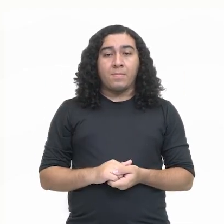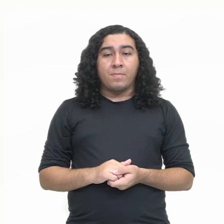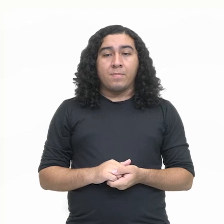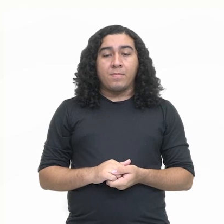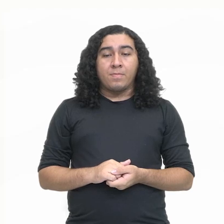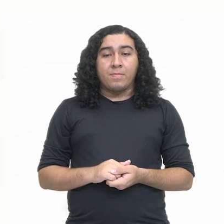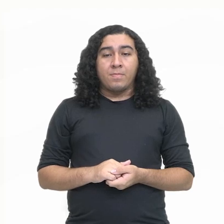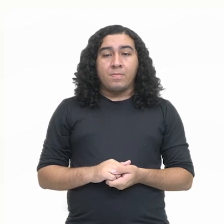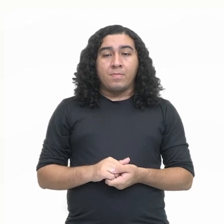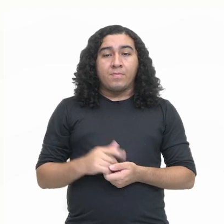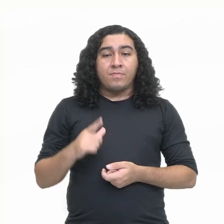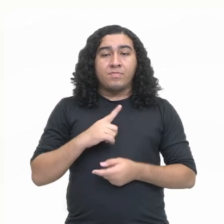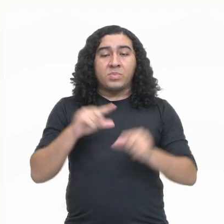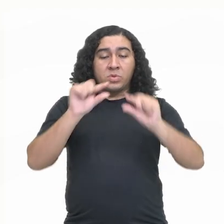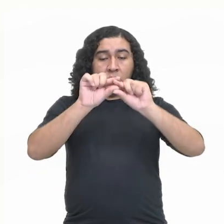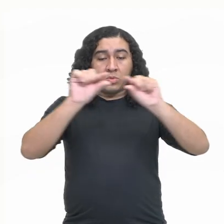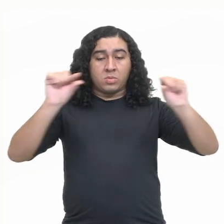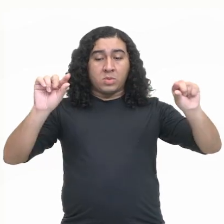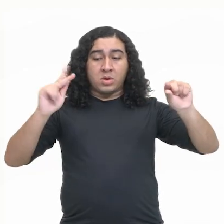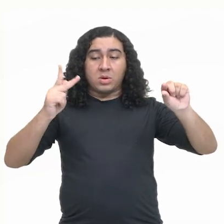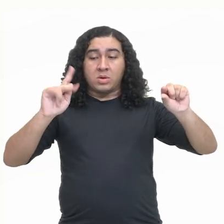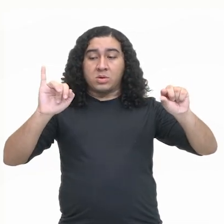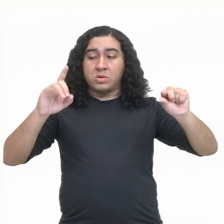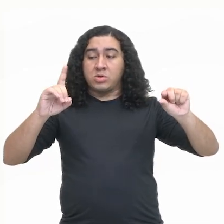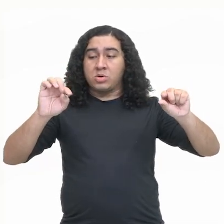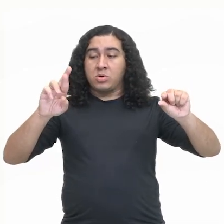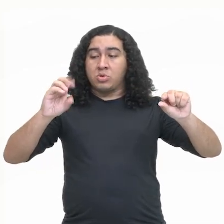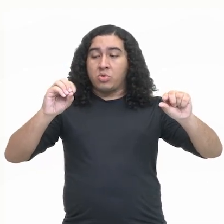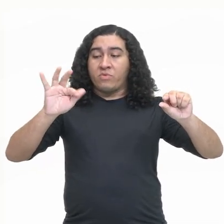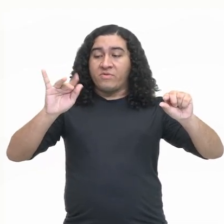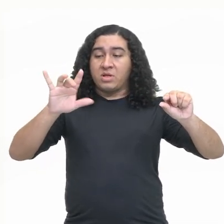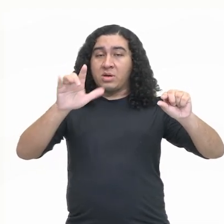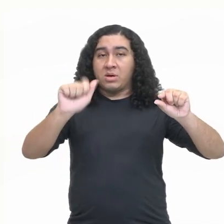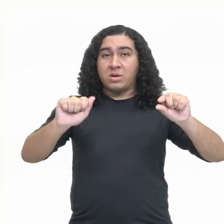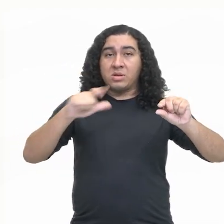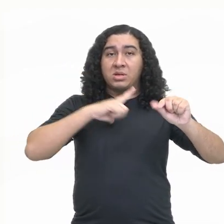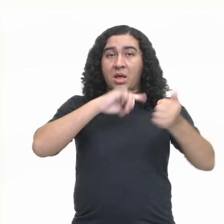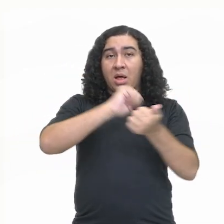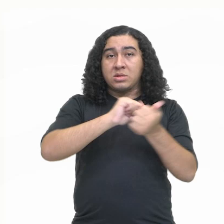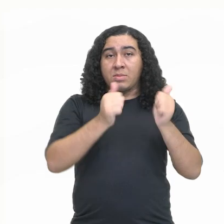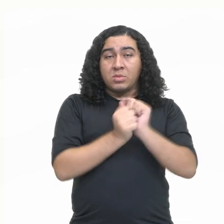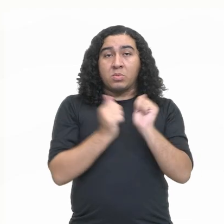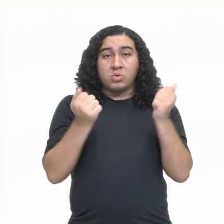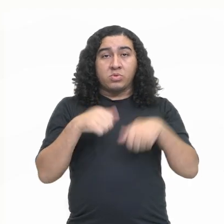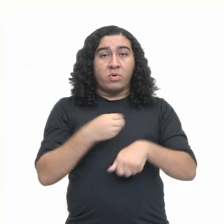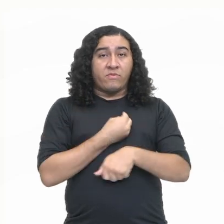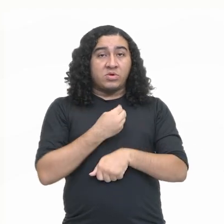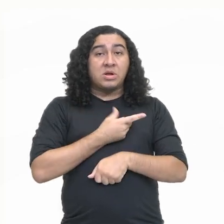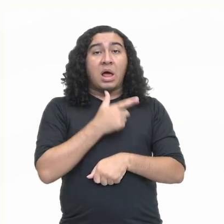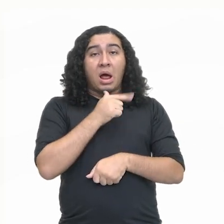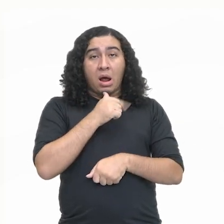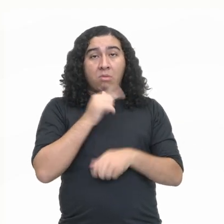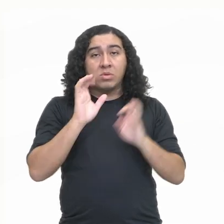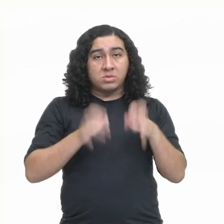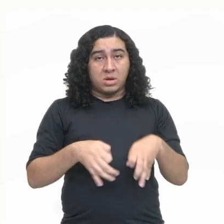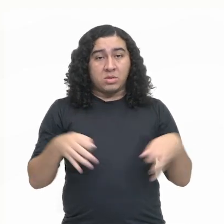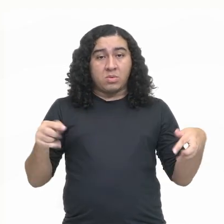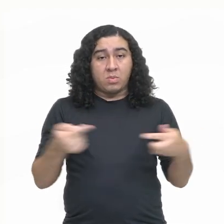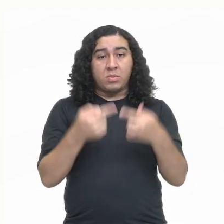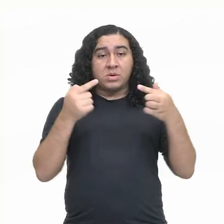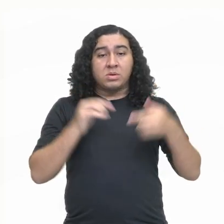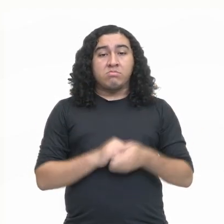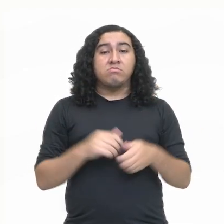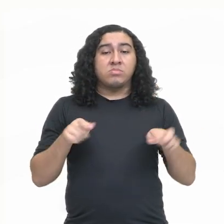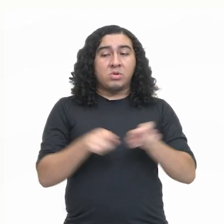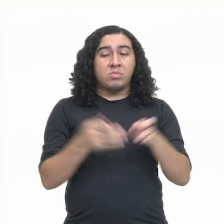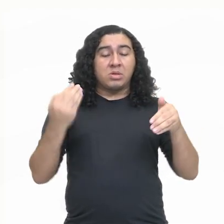é hidrofílica, ou seja, ela se adapta à água, fica de boa com a água, e essa